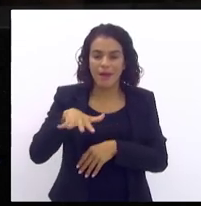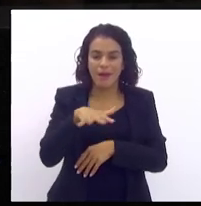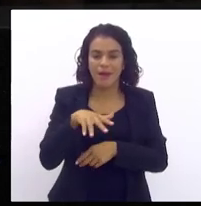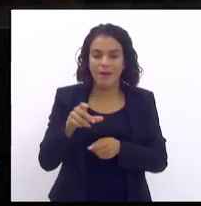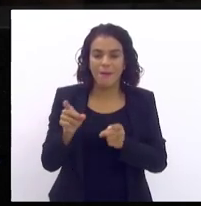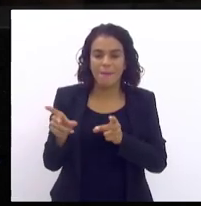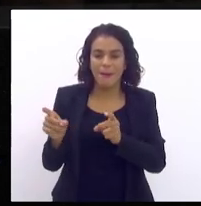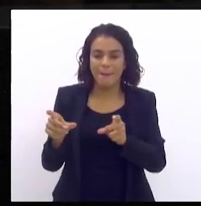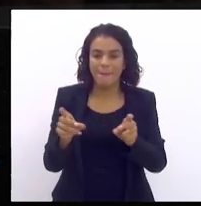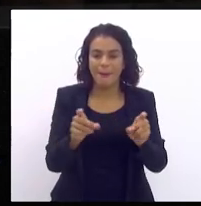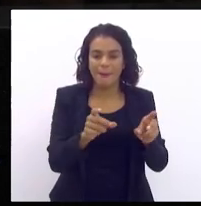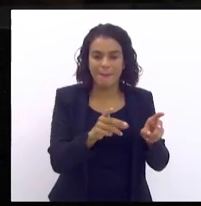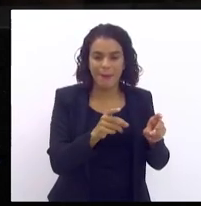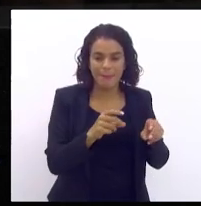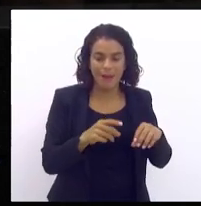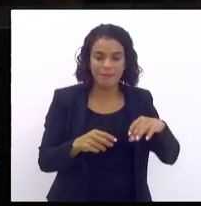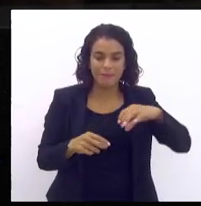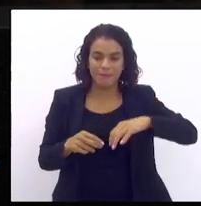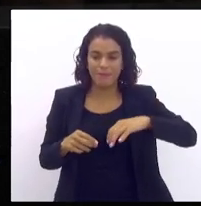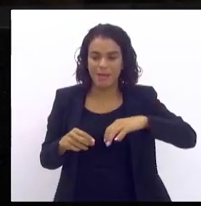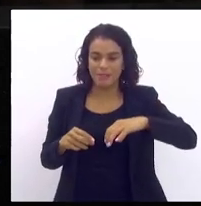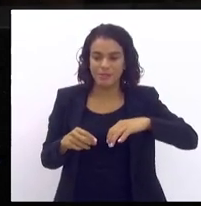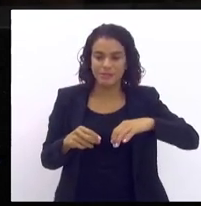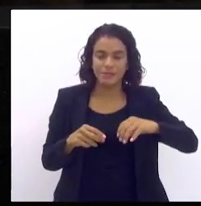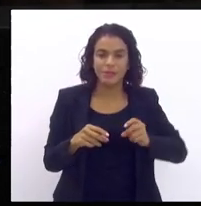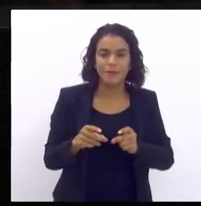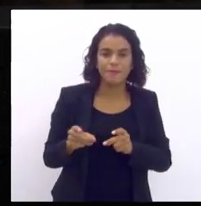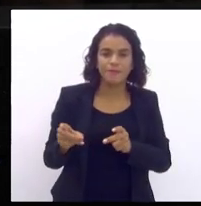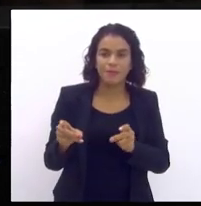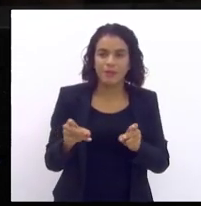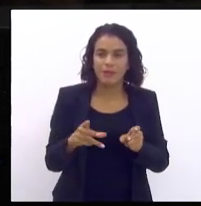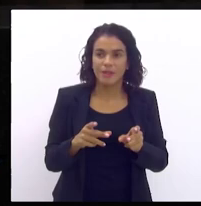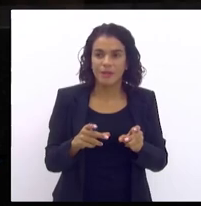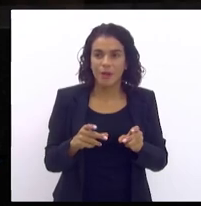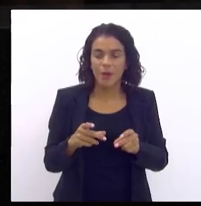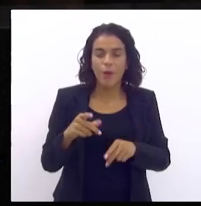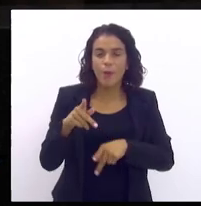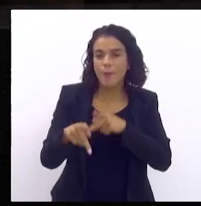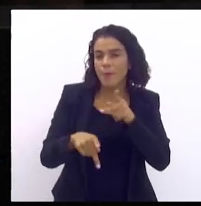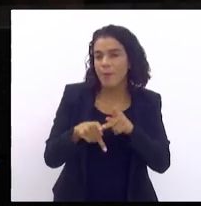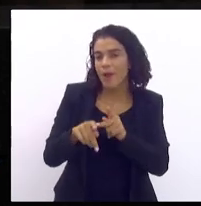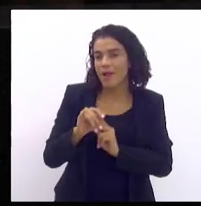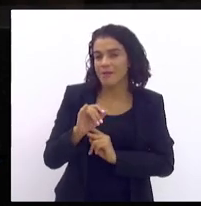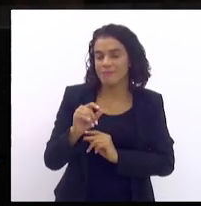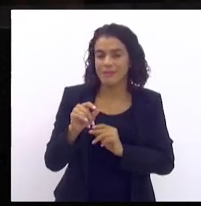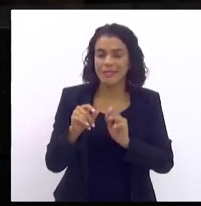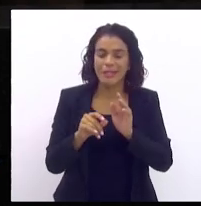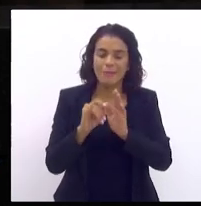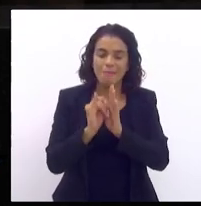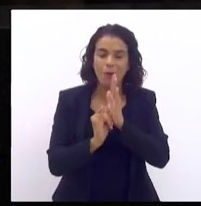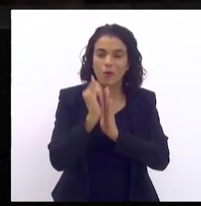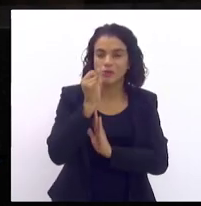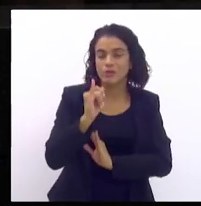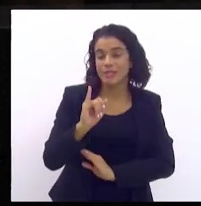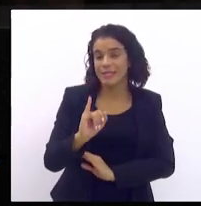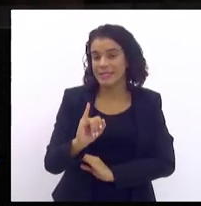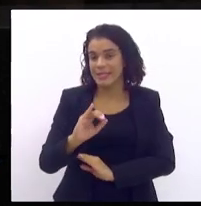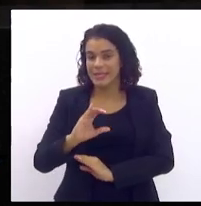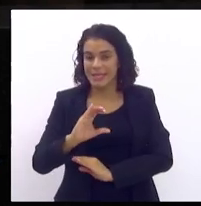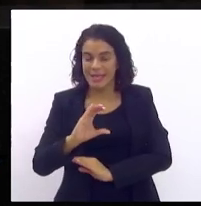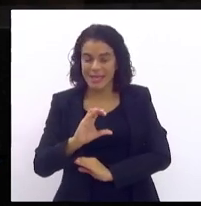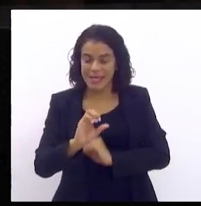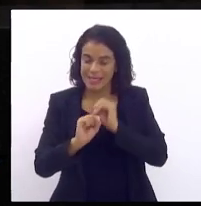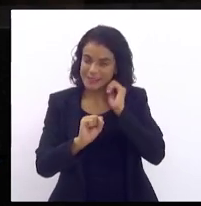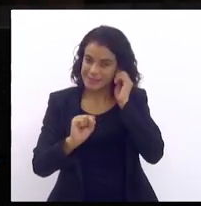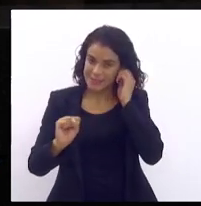legislar sobre imposto sobre serviço, o popular ISS. E nós temos mais